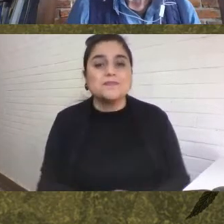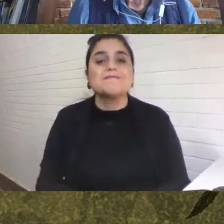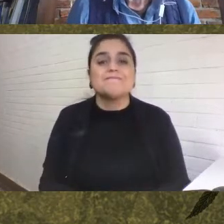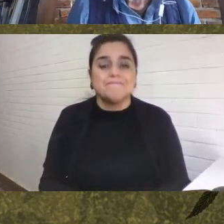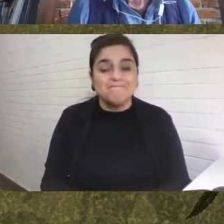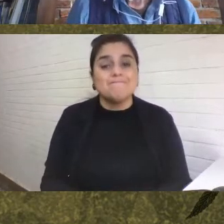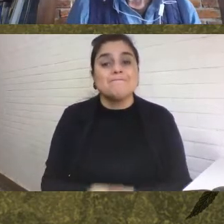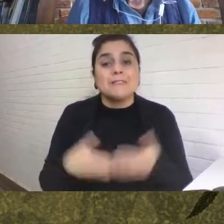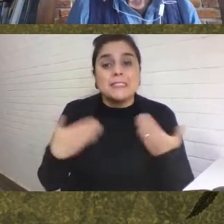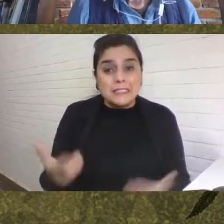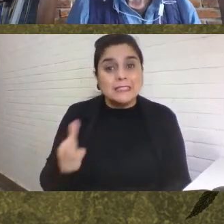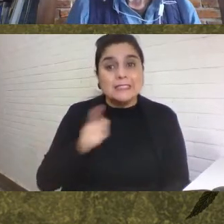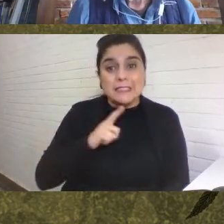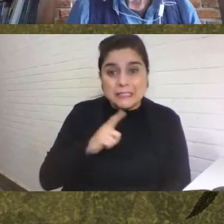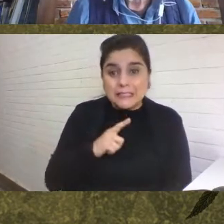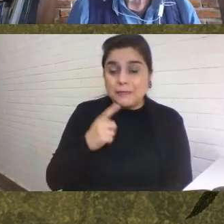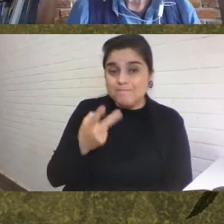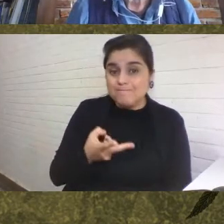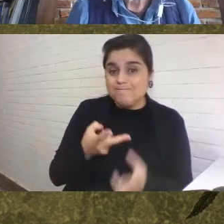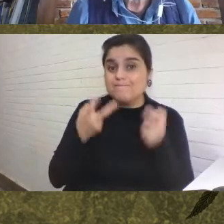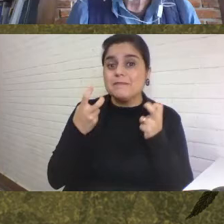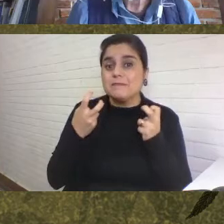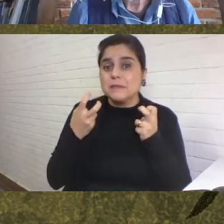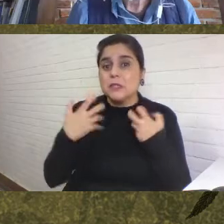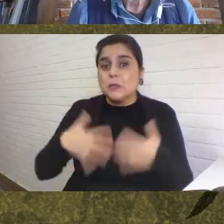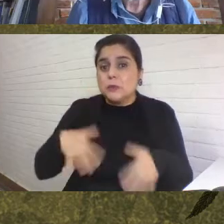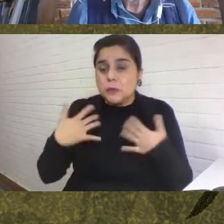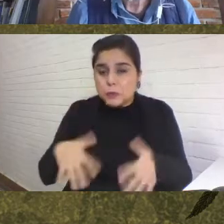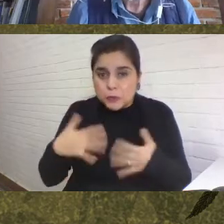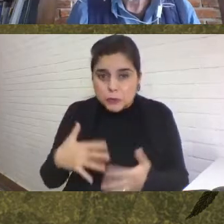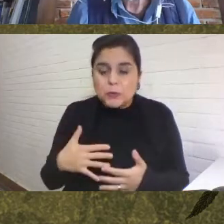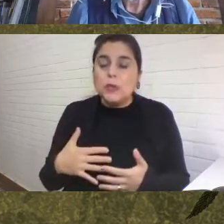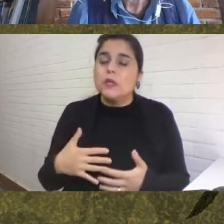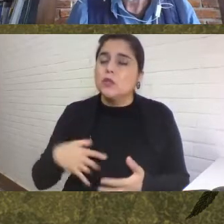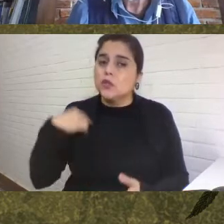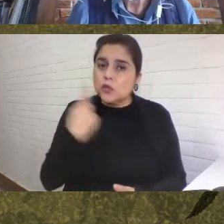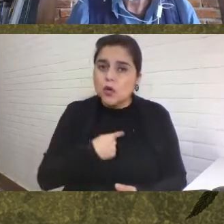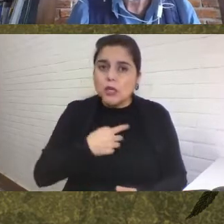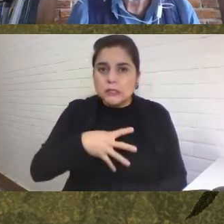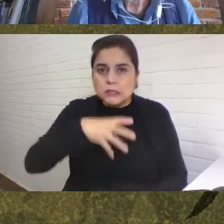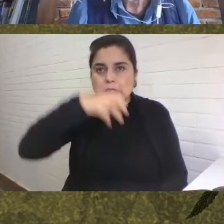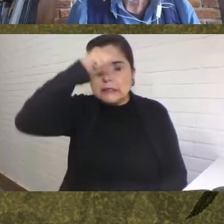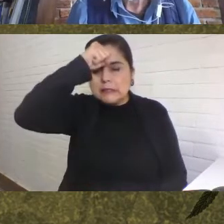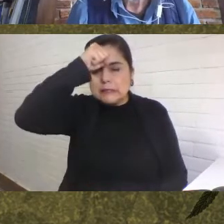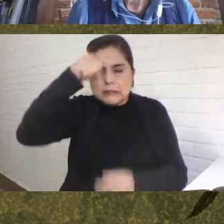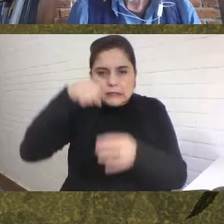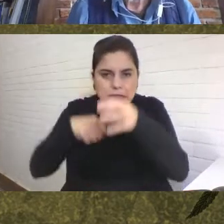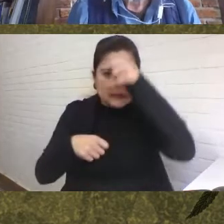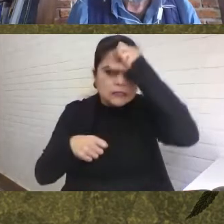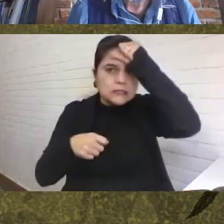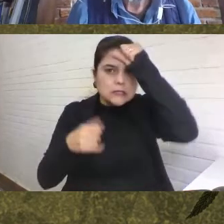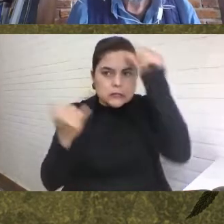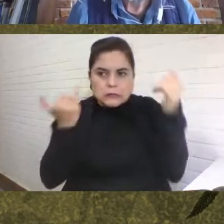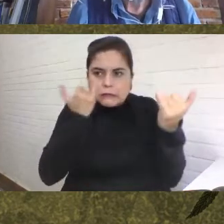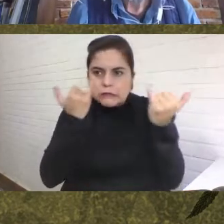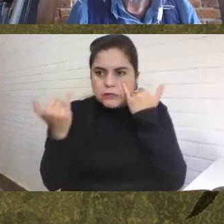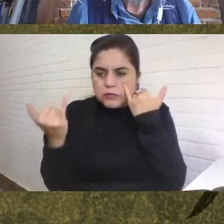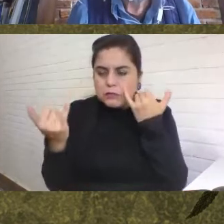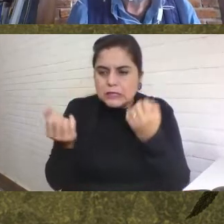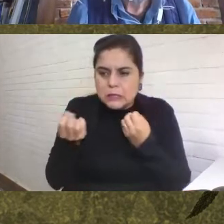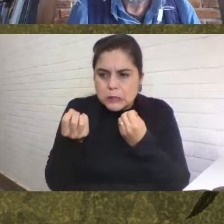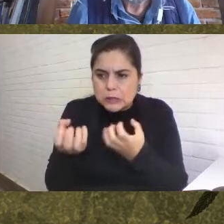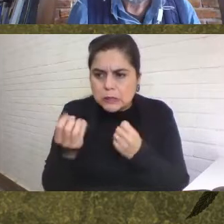Tem sido, como nós falamos aqui, um processo de aprendizado intenso, de muita informação, muito